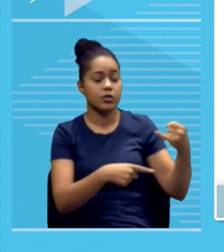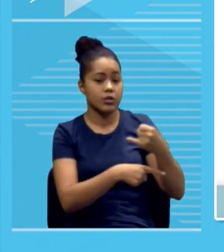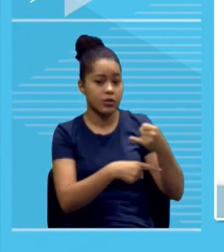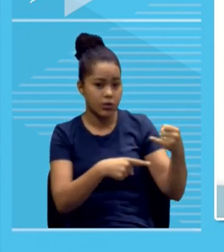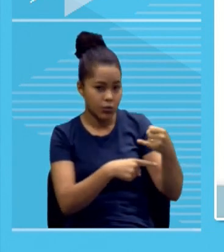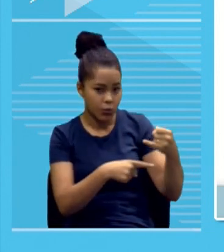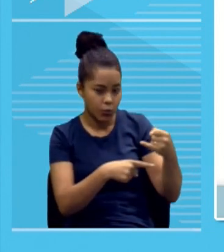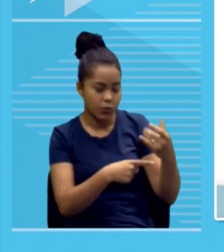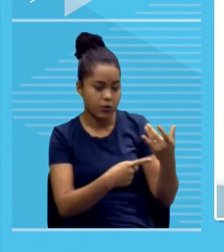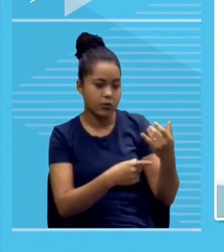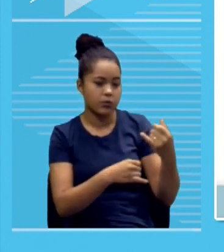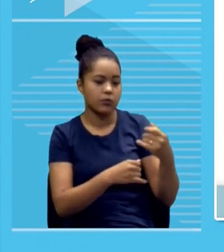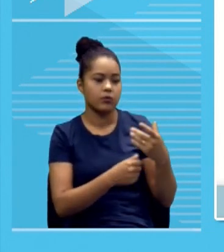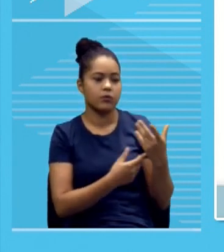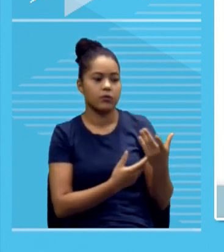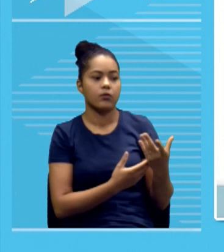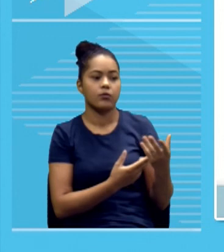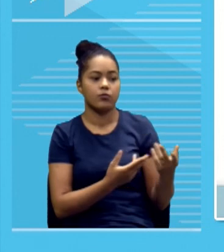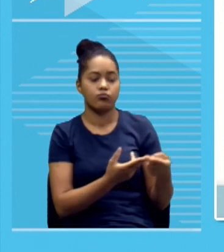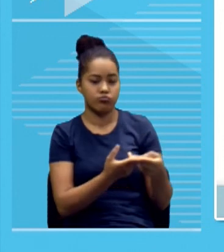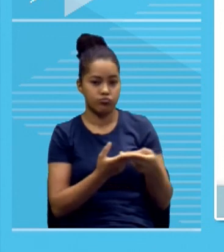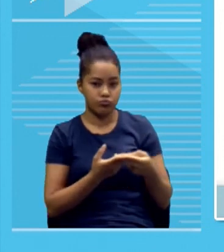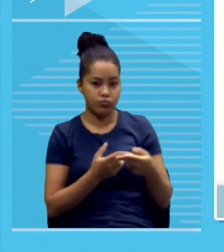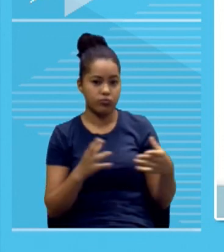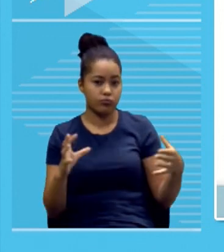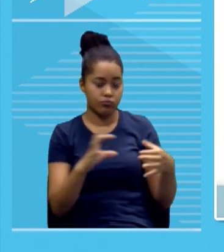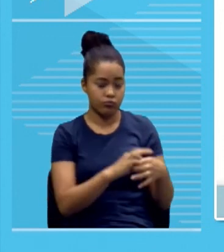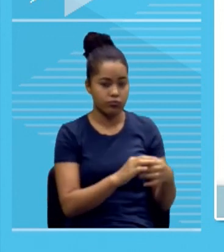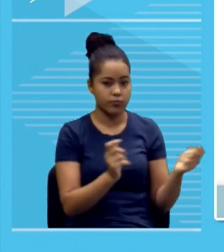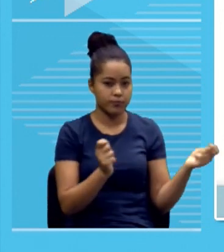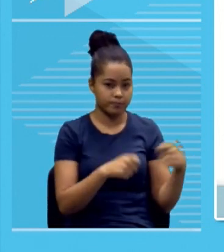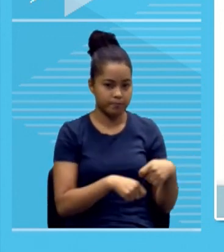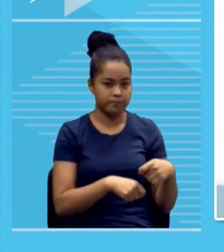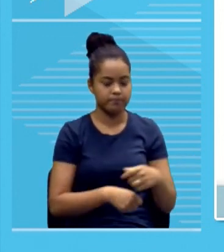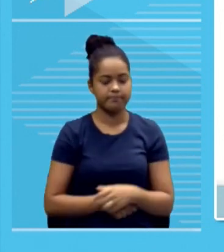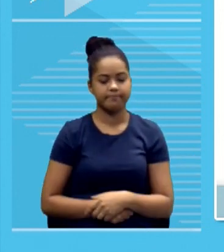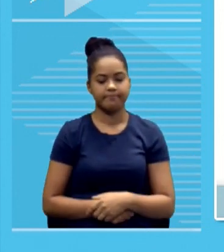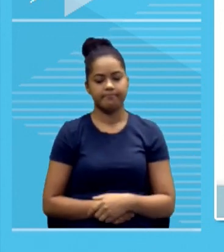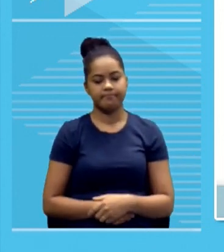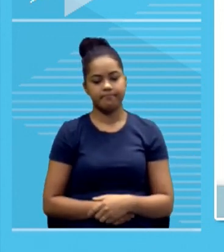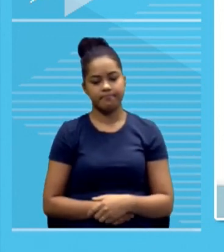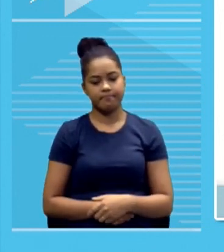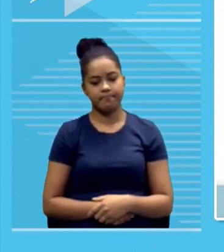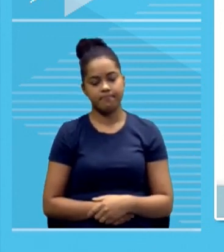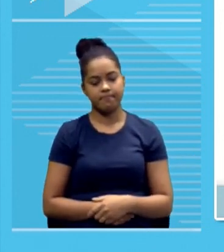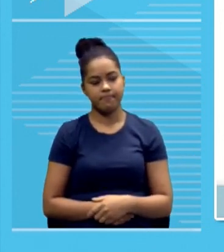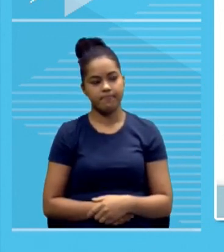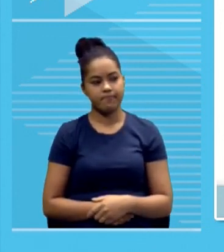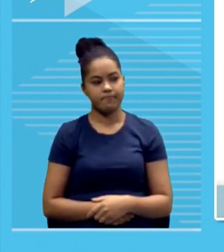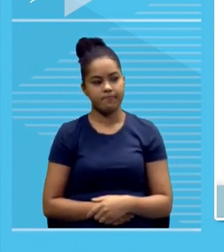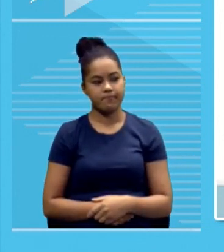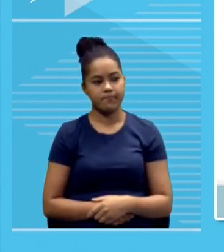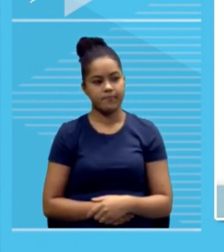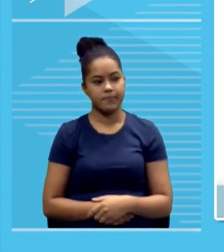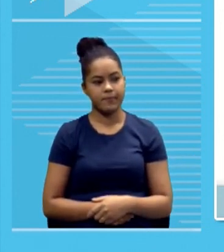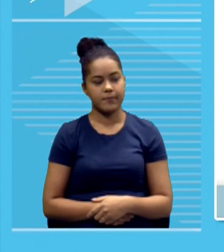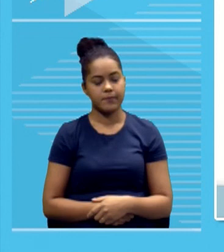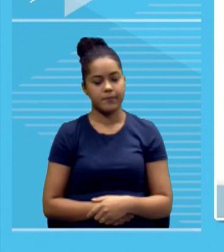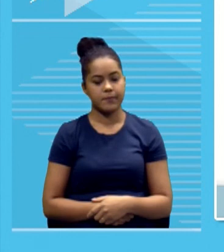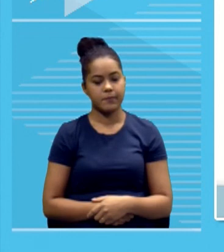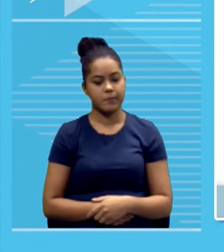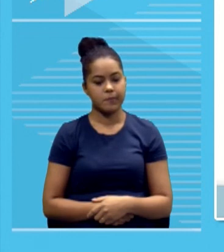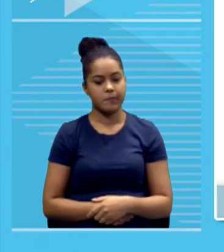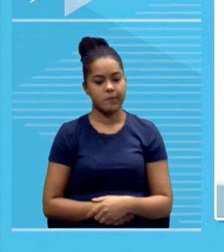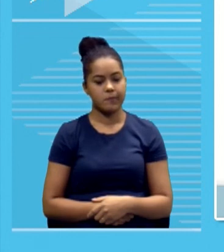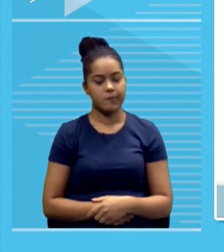seria a FEM, a força eletromotriz, pode e vai ser usada para alimentar os circuitos, tá bom? Então,